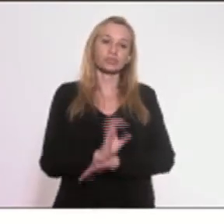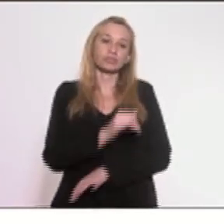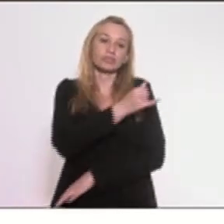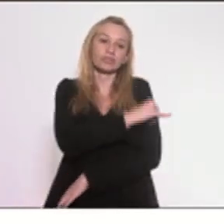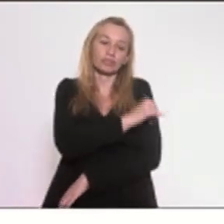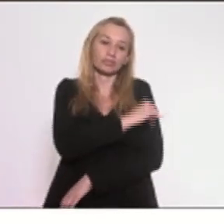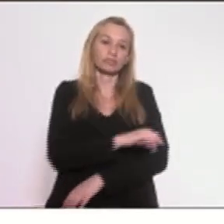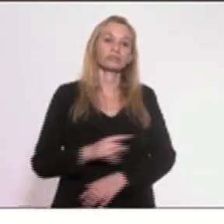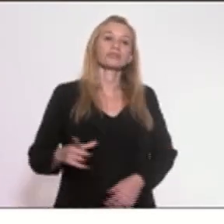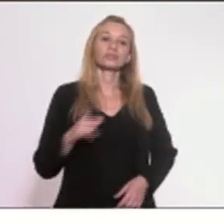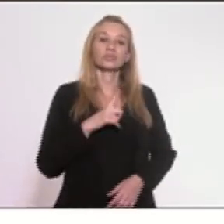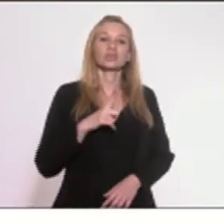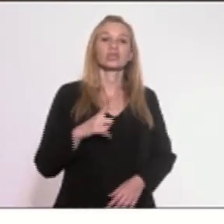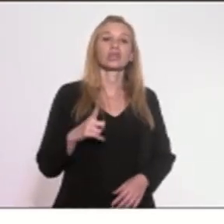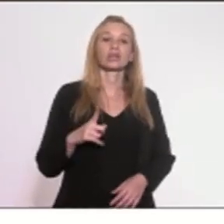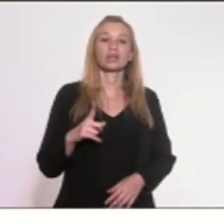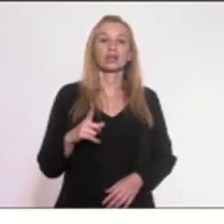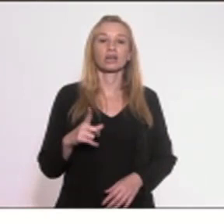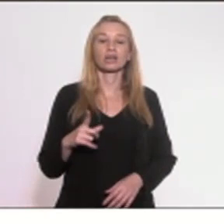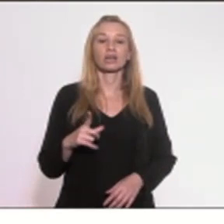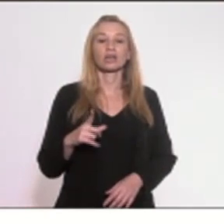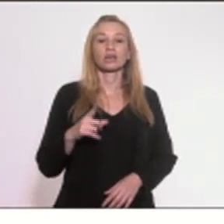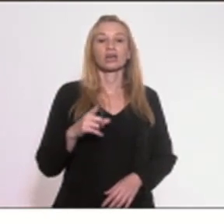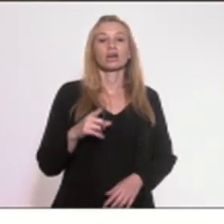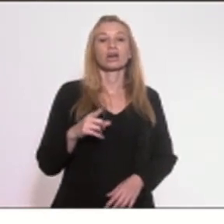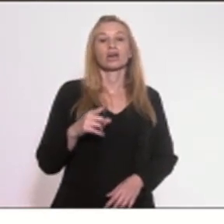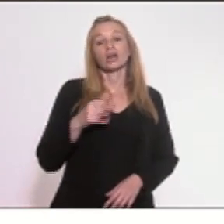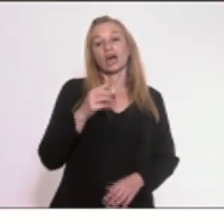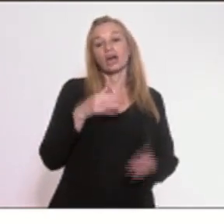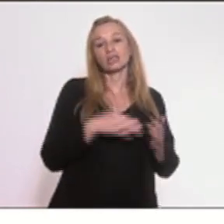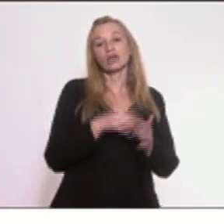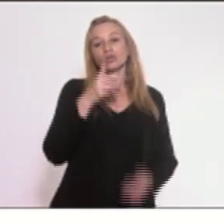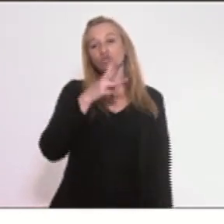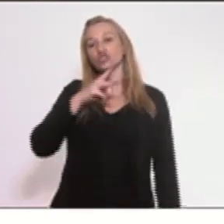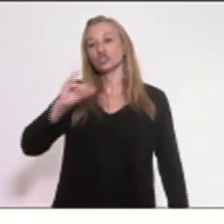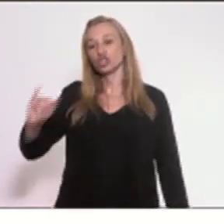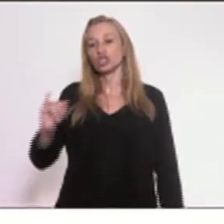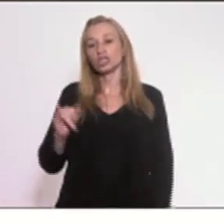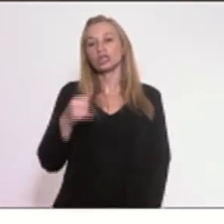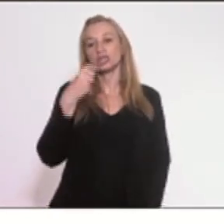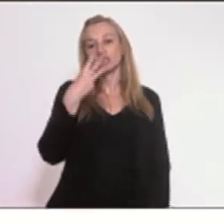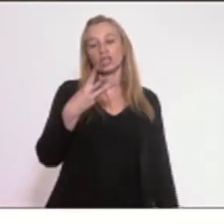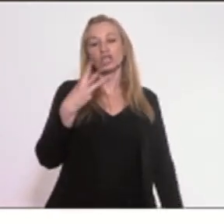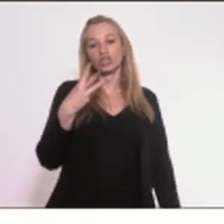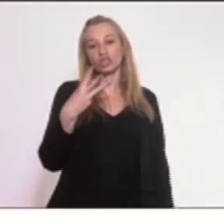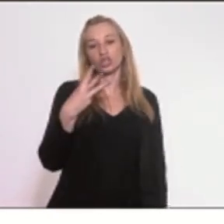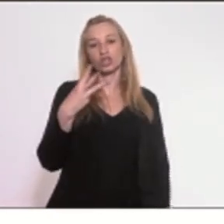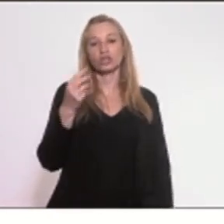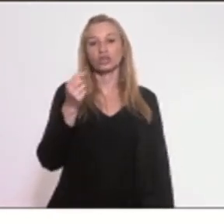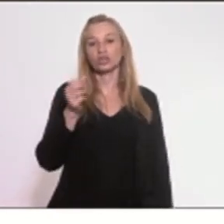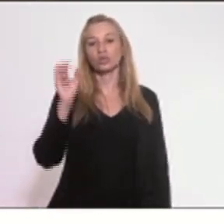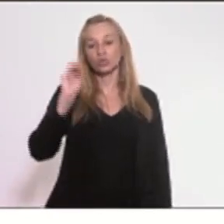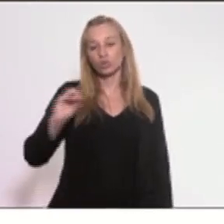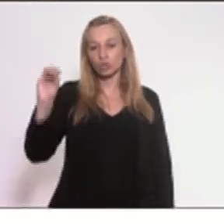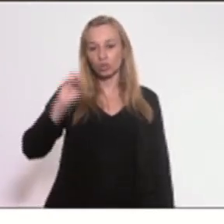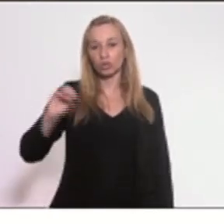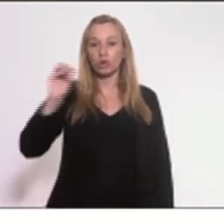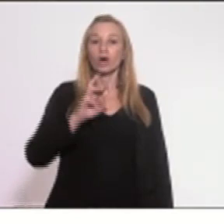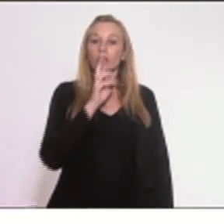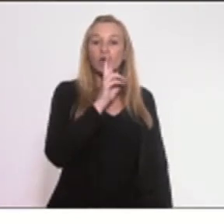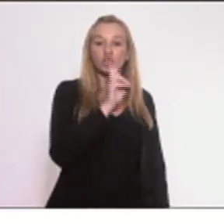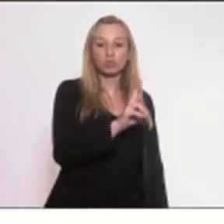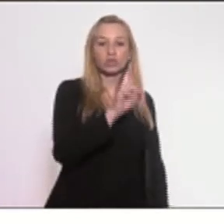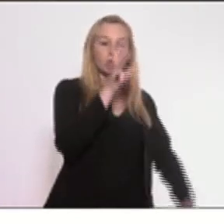dia 3 de outubro para se posicionar, para responder a essas questões, para responder aos pontos que